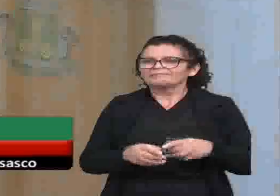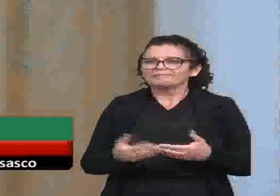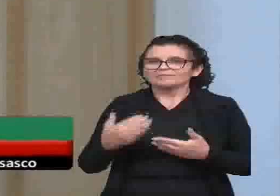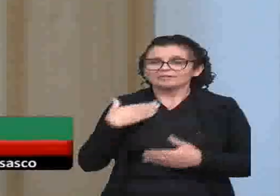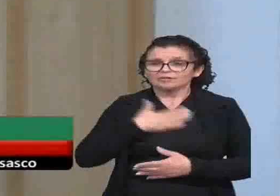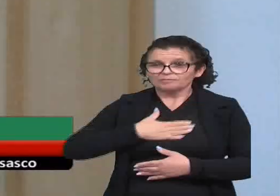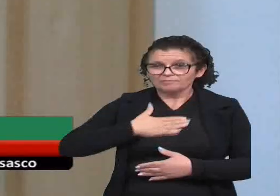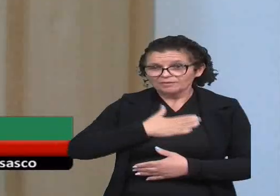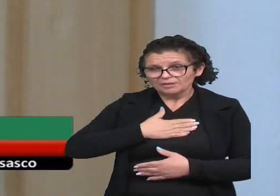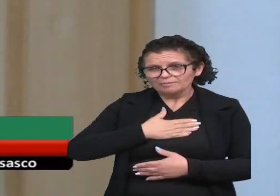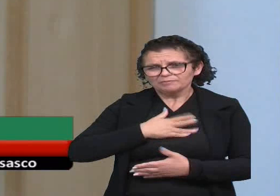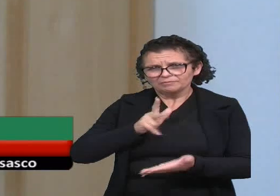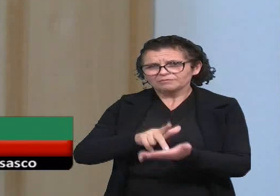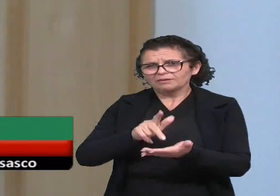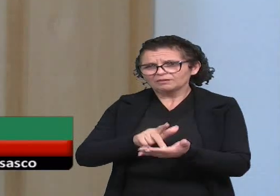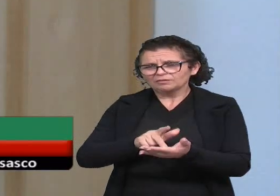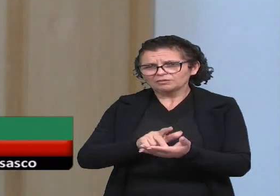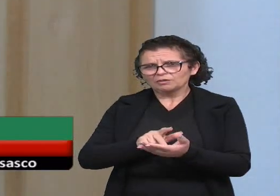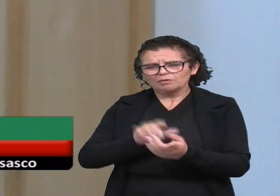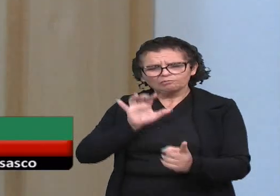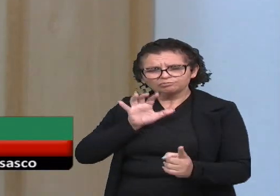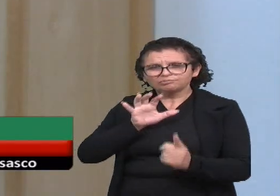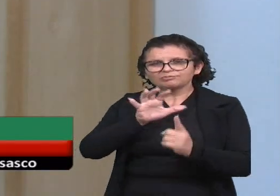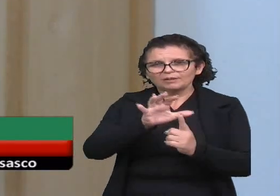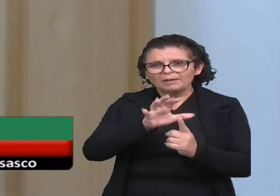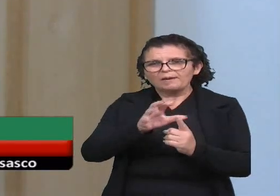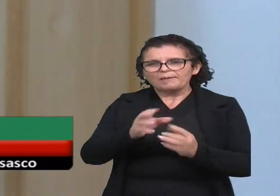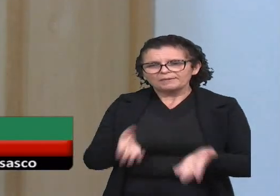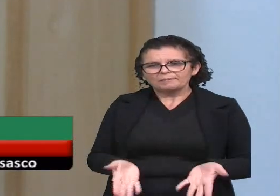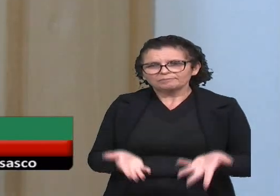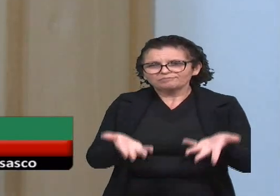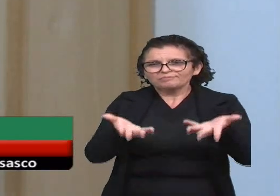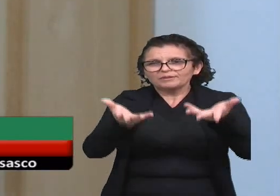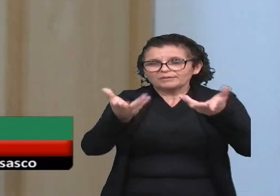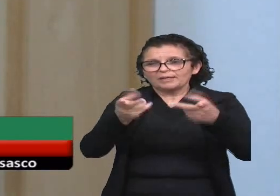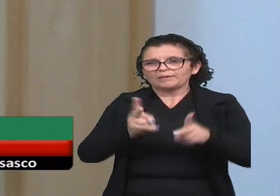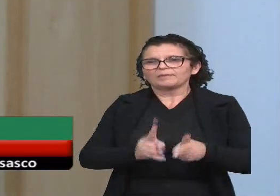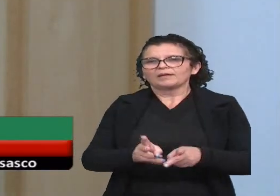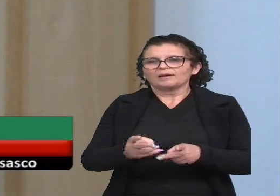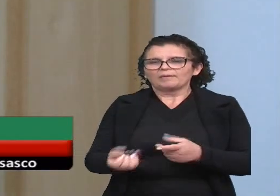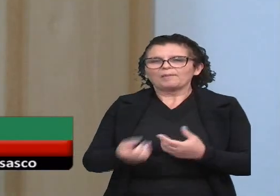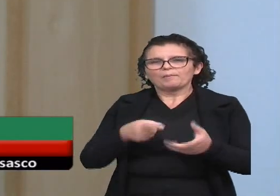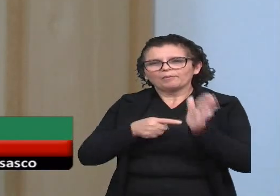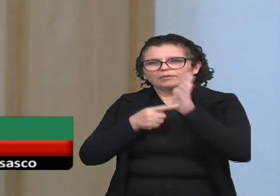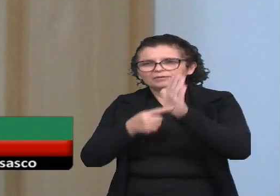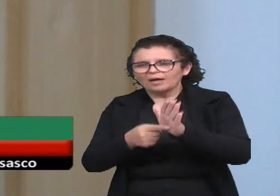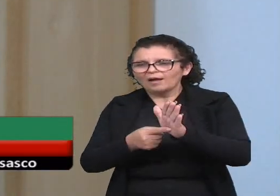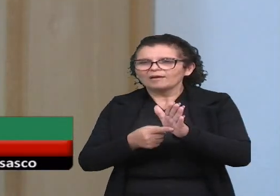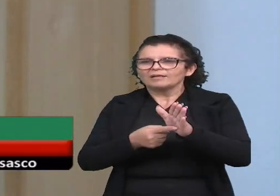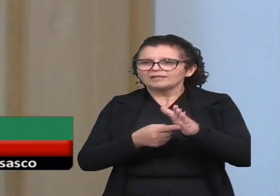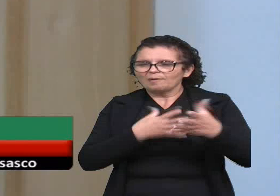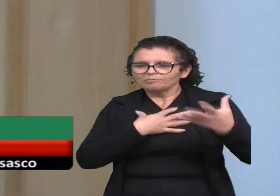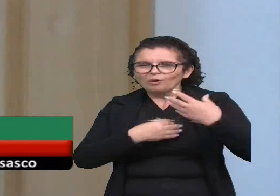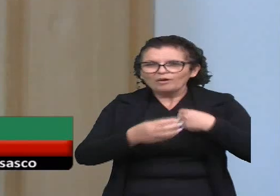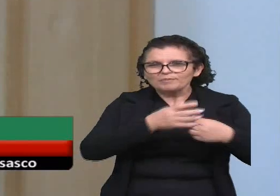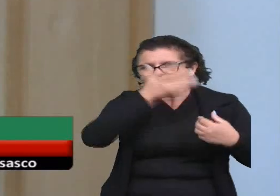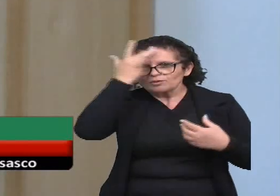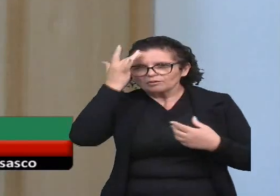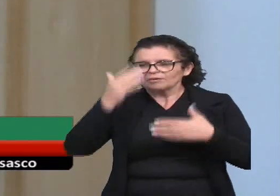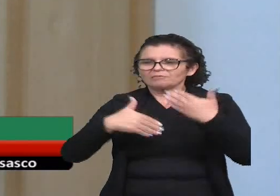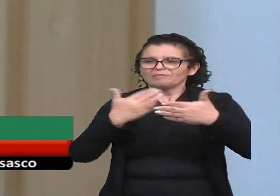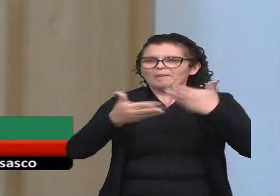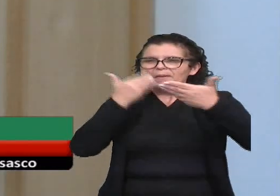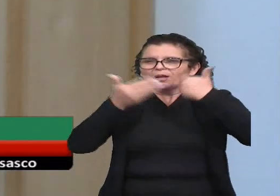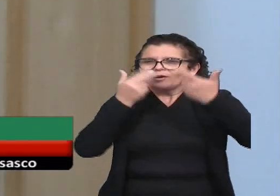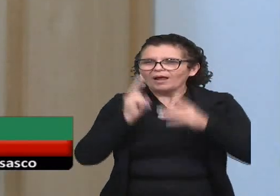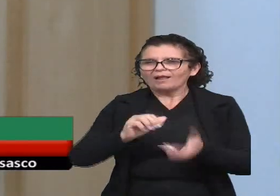deseja que a sua dedicação e impacto positivo continue, sem dúvida, a inspirar e a beneficiar a comunidade, promovendo a